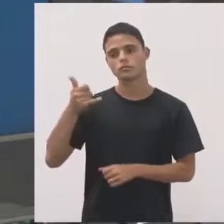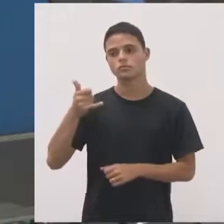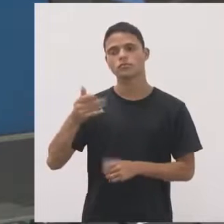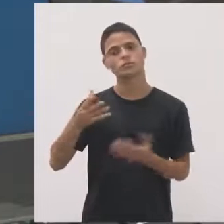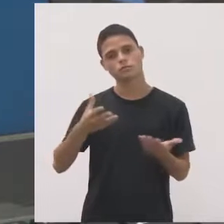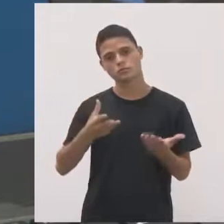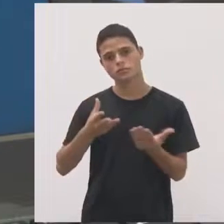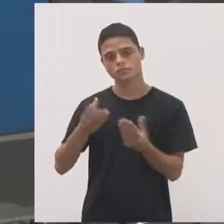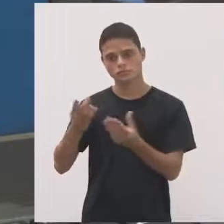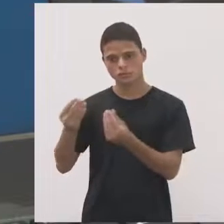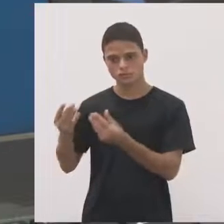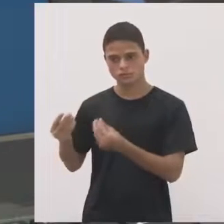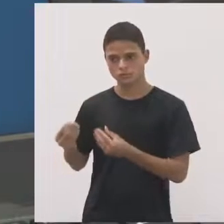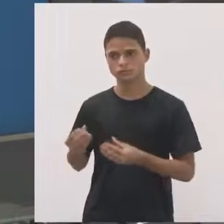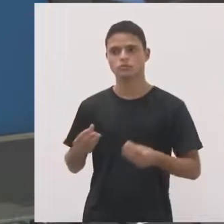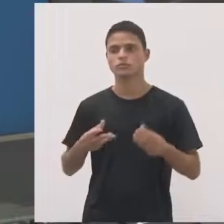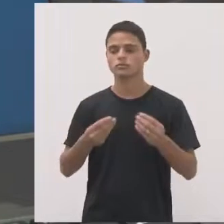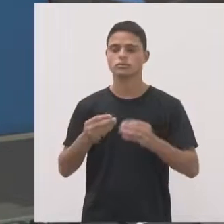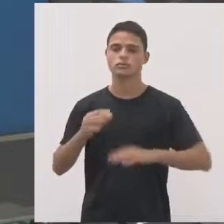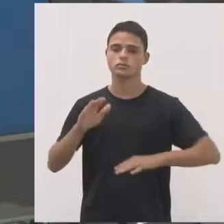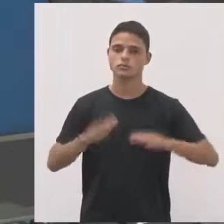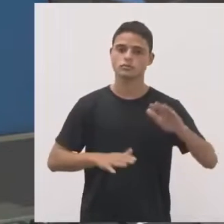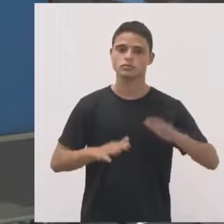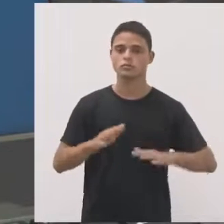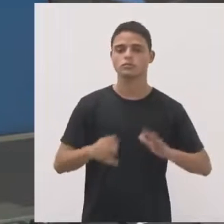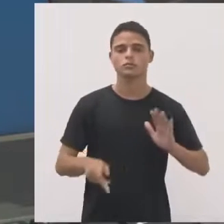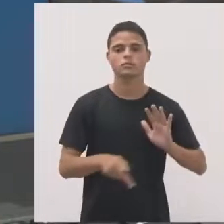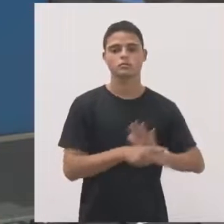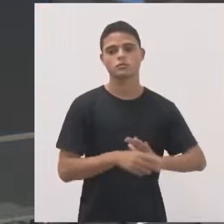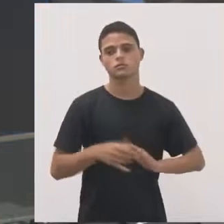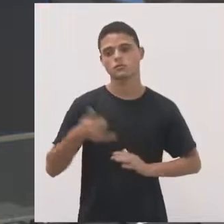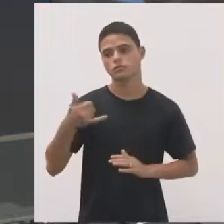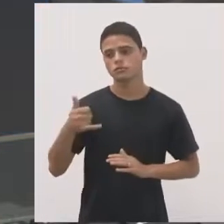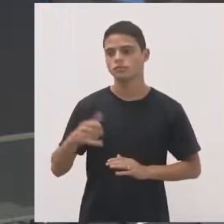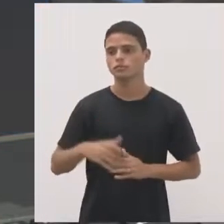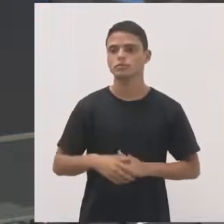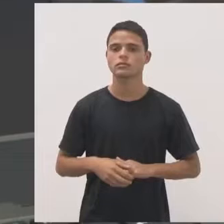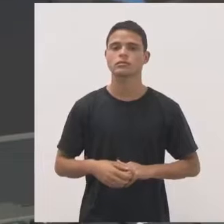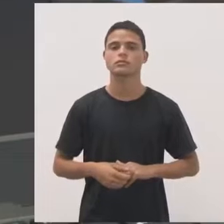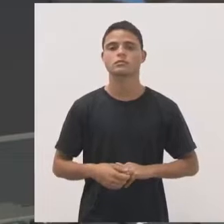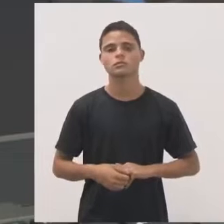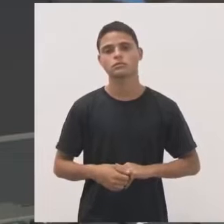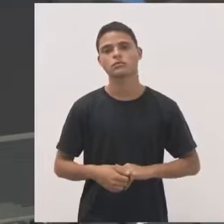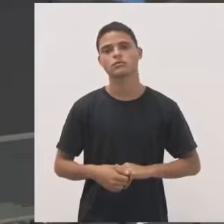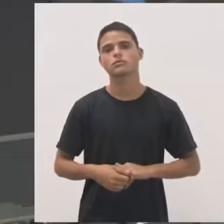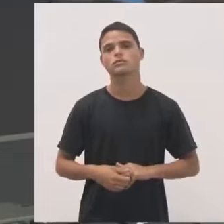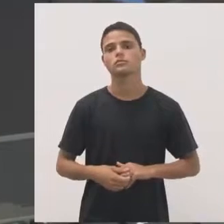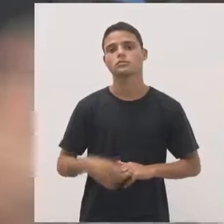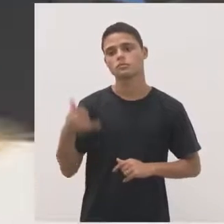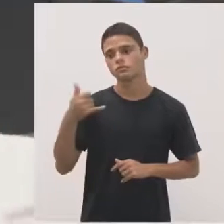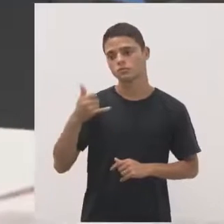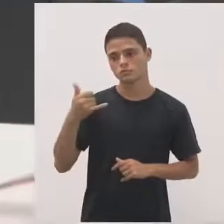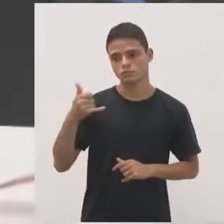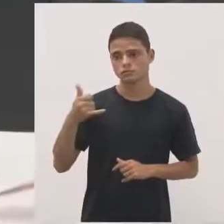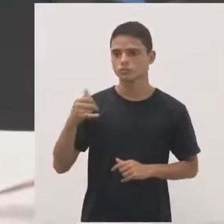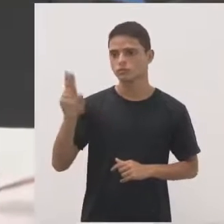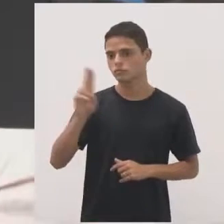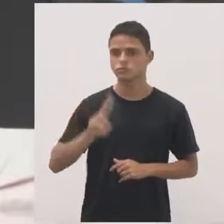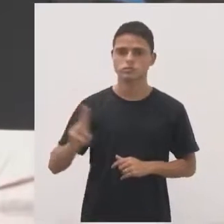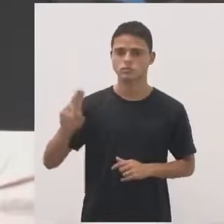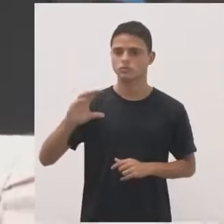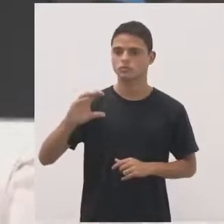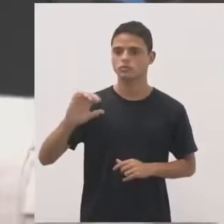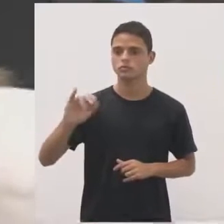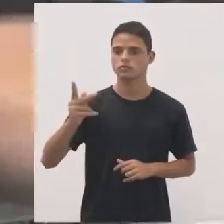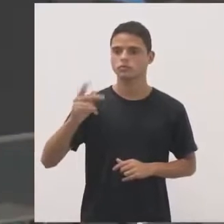Protex fazem isso. Então, eles configuram pelo celular deles, né? Deles não, celular deles, mas pelos dados do governo, né? Do chip.